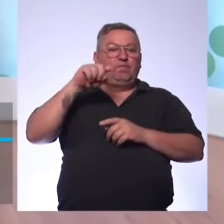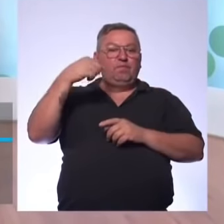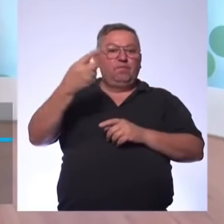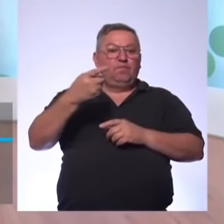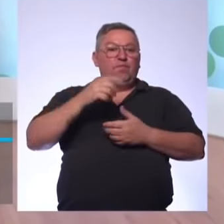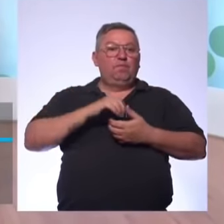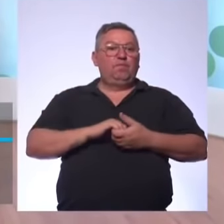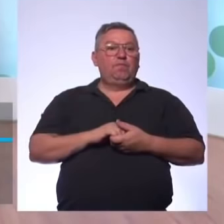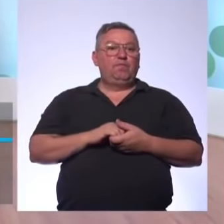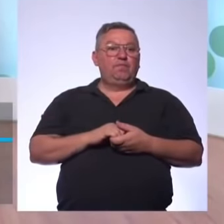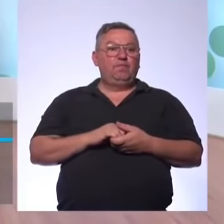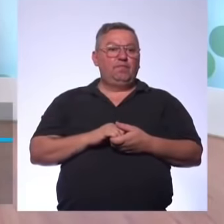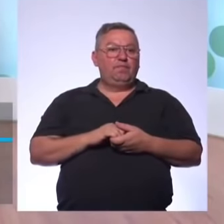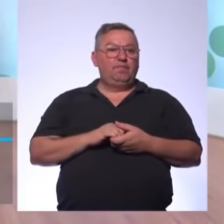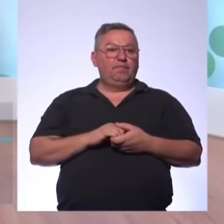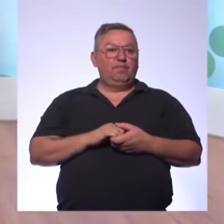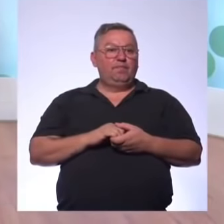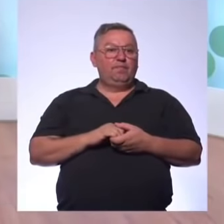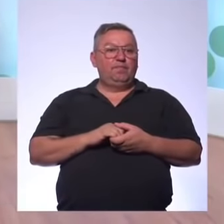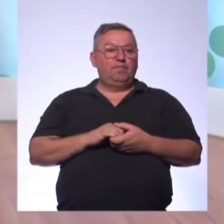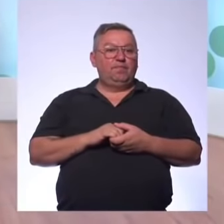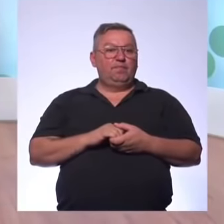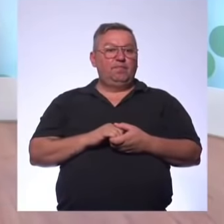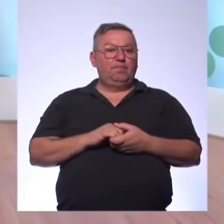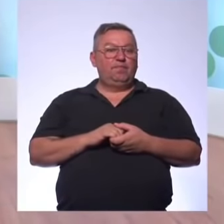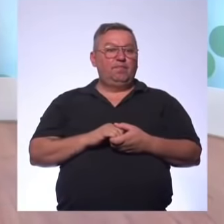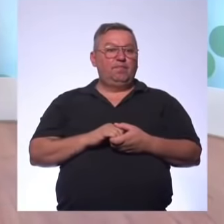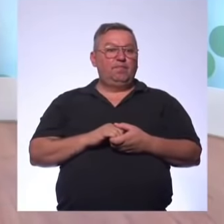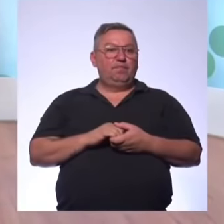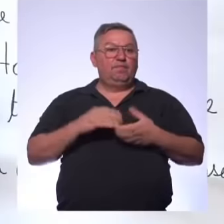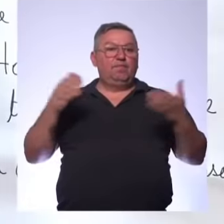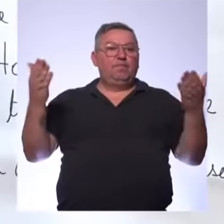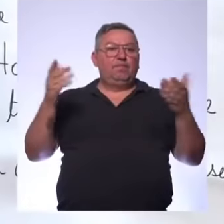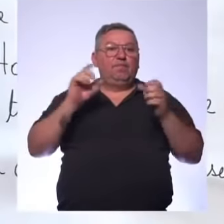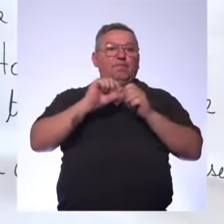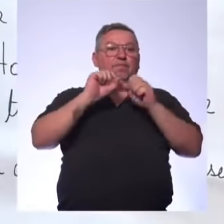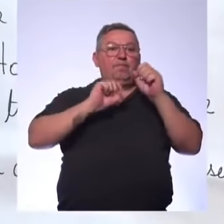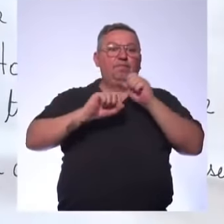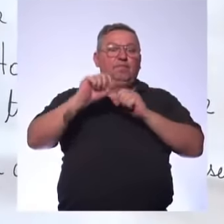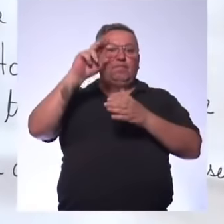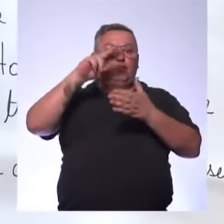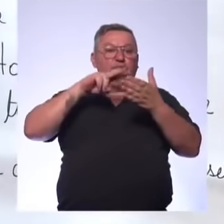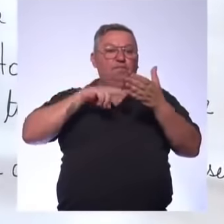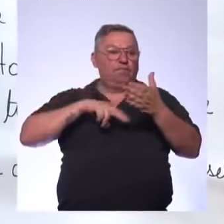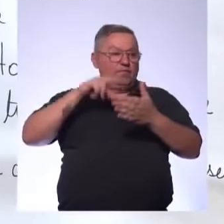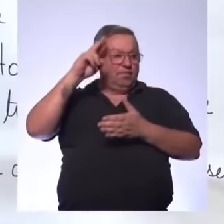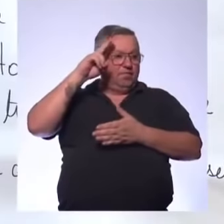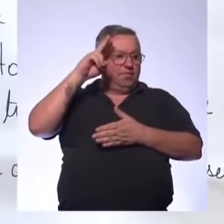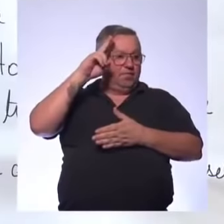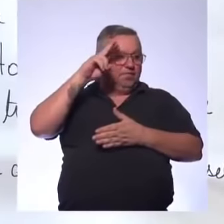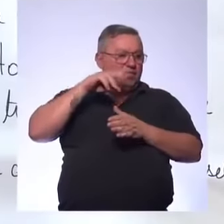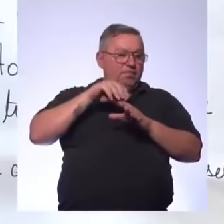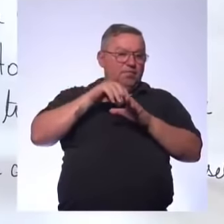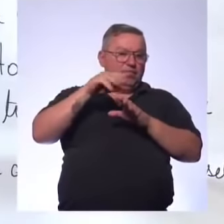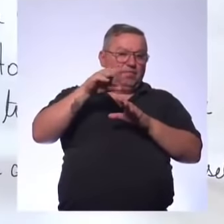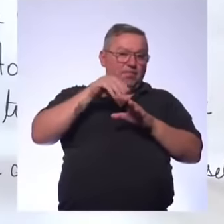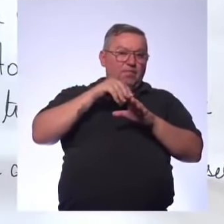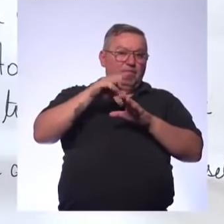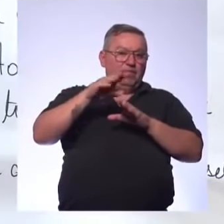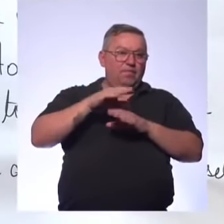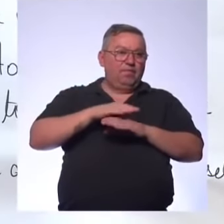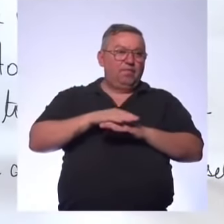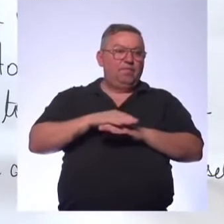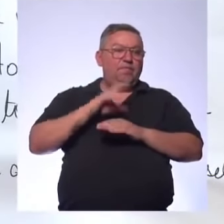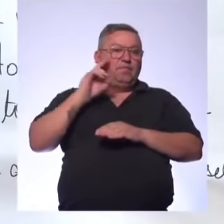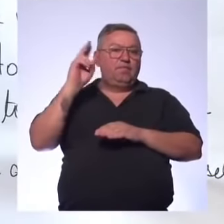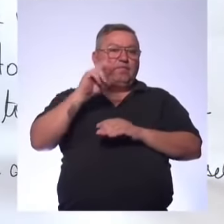slide diretor por favor agora vocês vão fazer o ISSQN vocês lembram da minha dica vai